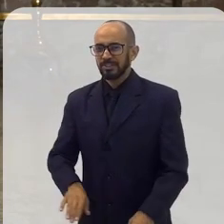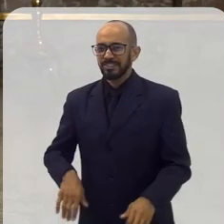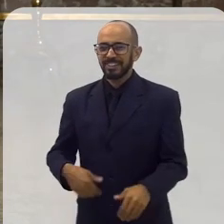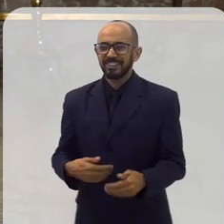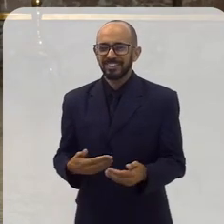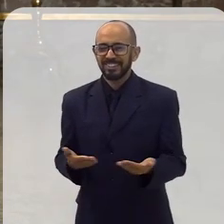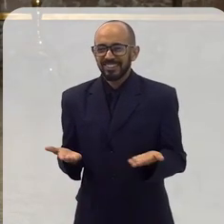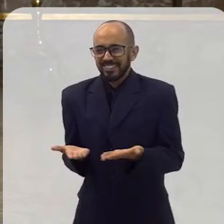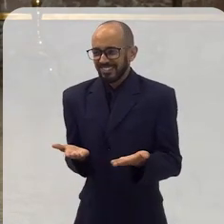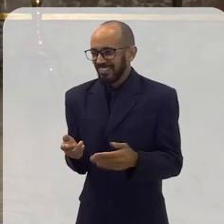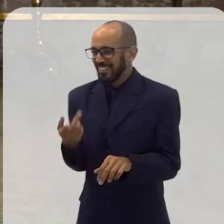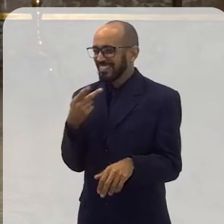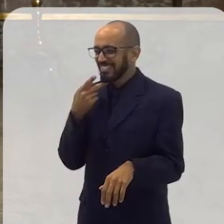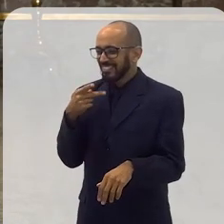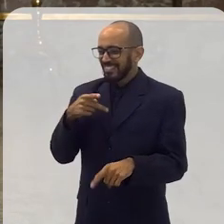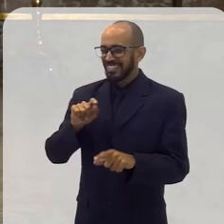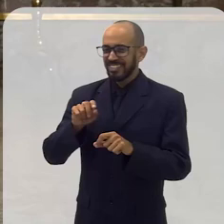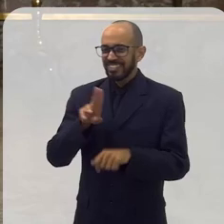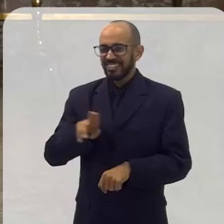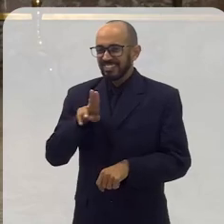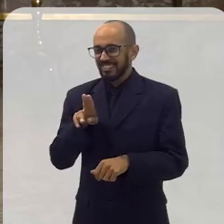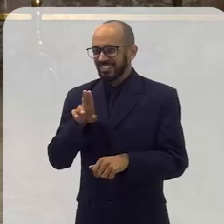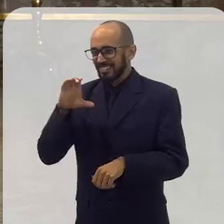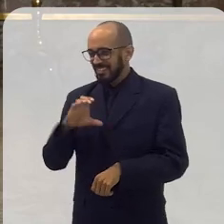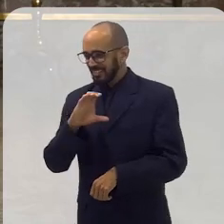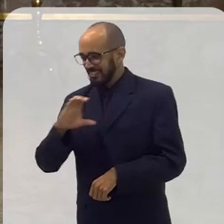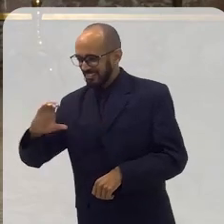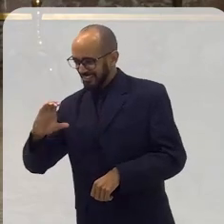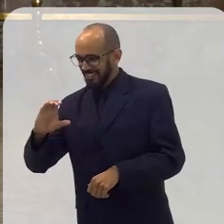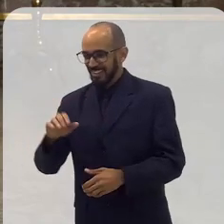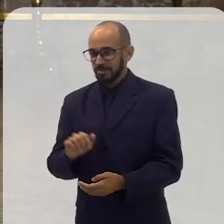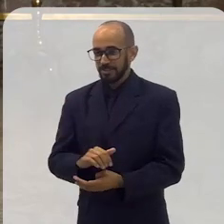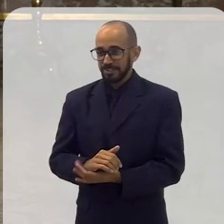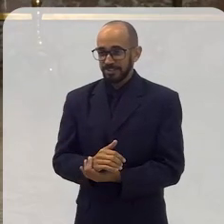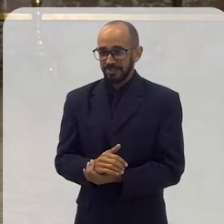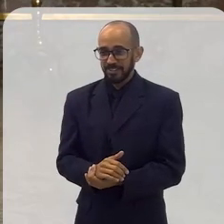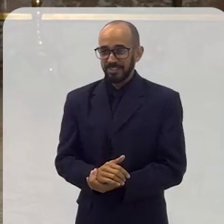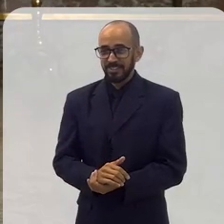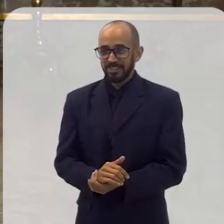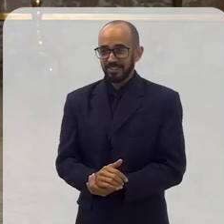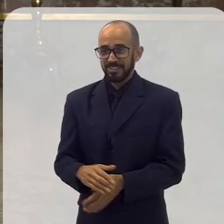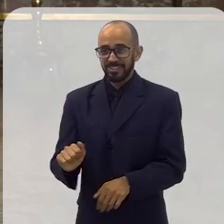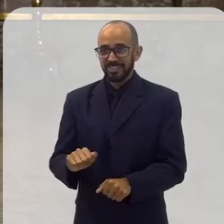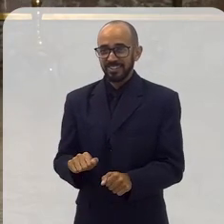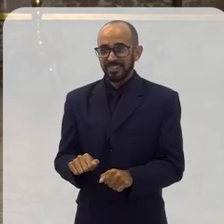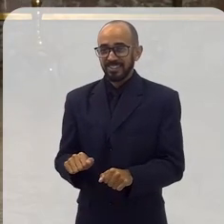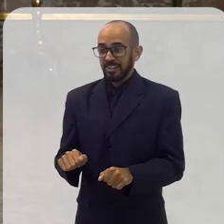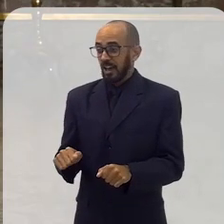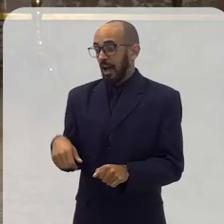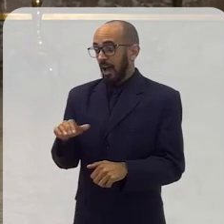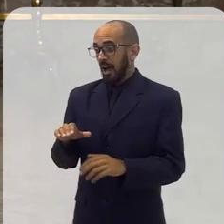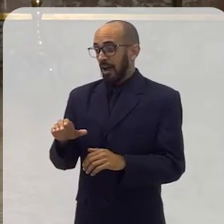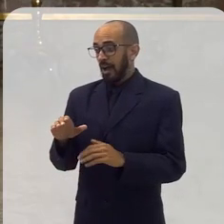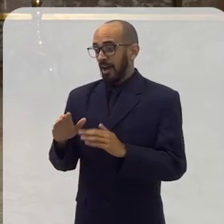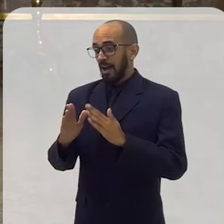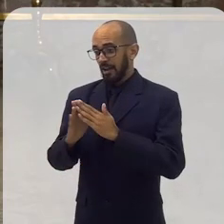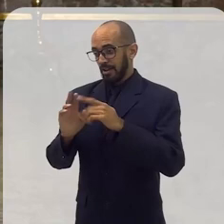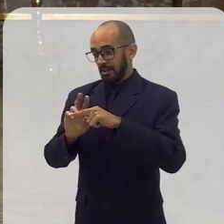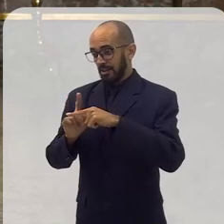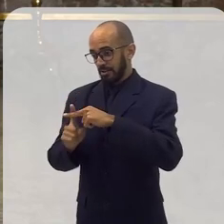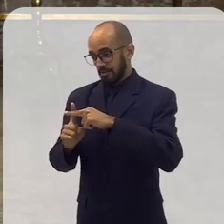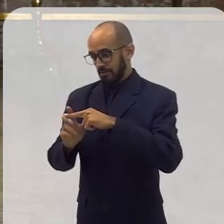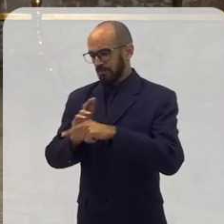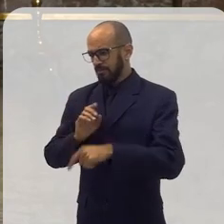Então agora vamos falar, de novo usando a Igreja Católica como parâmetro, a Igreja